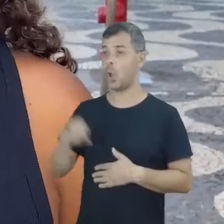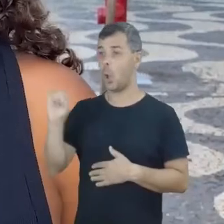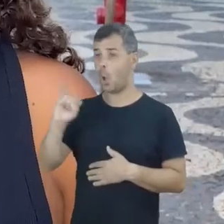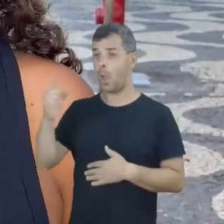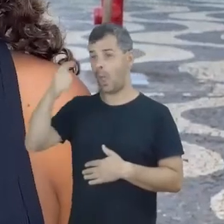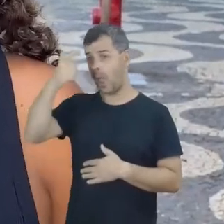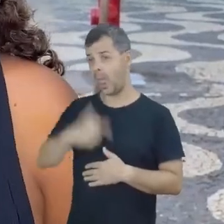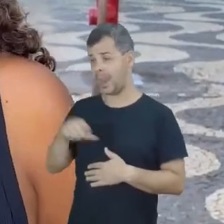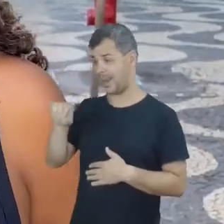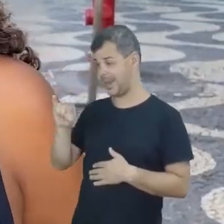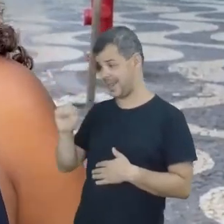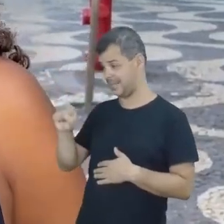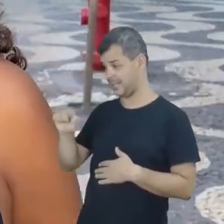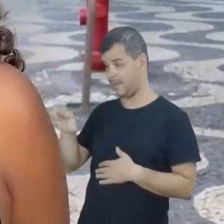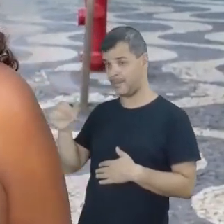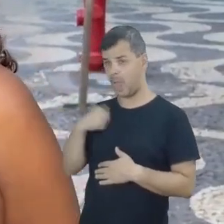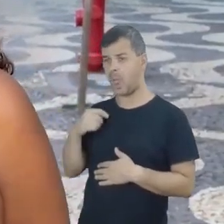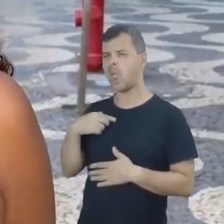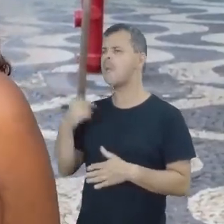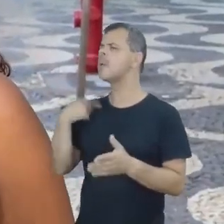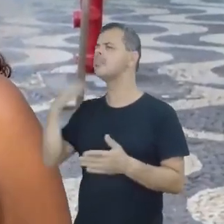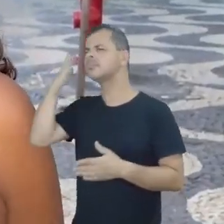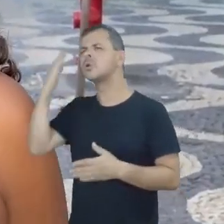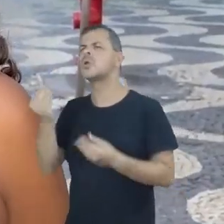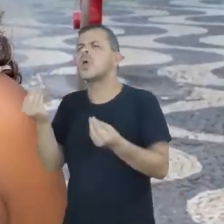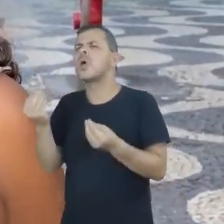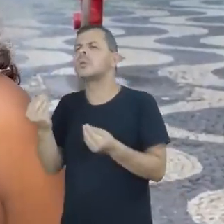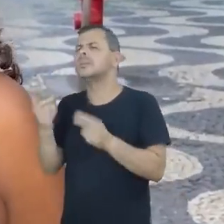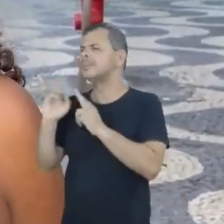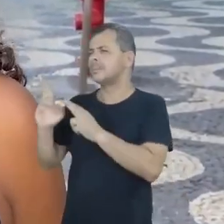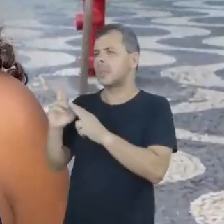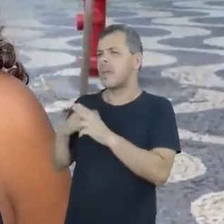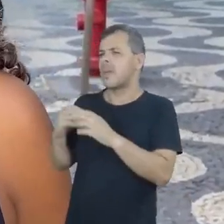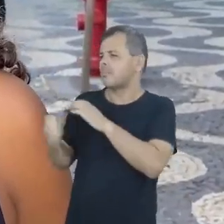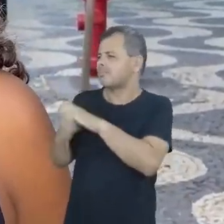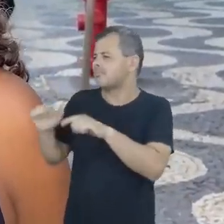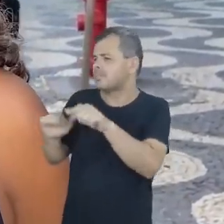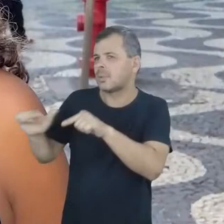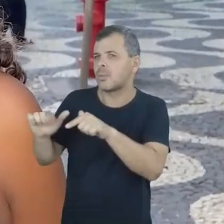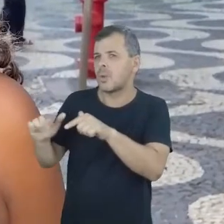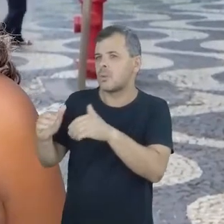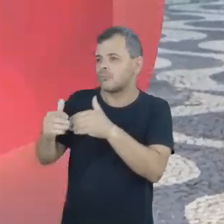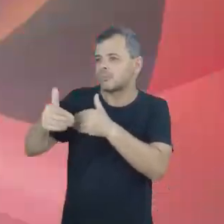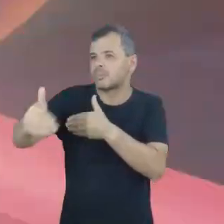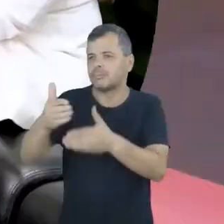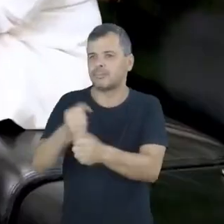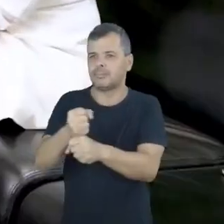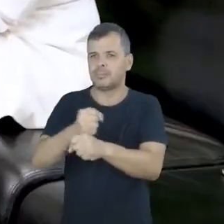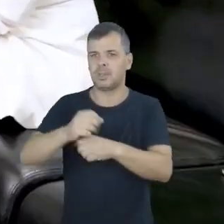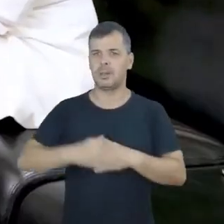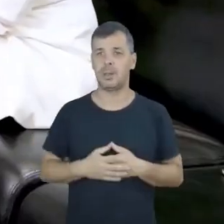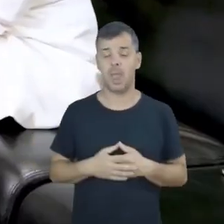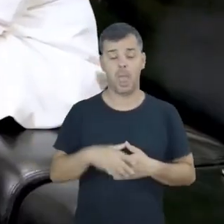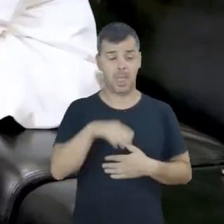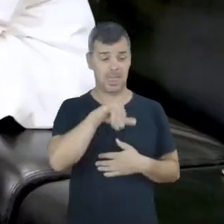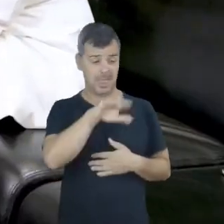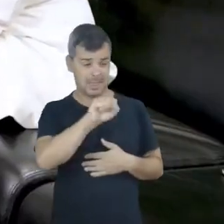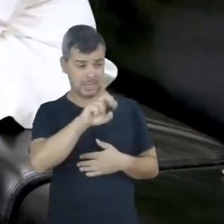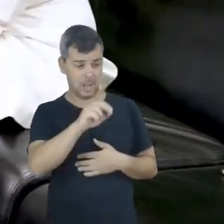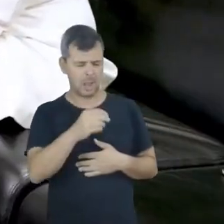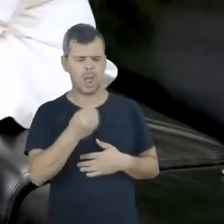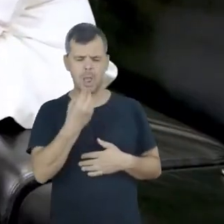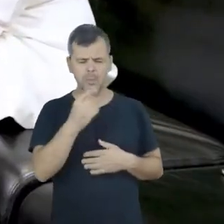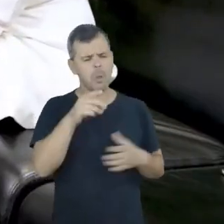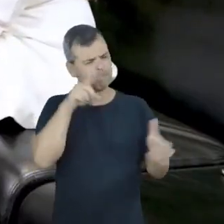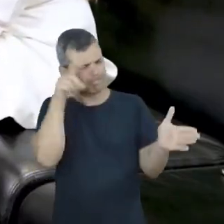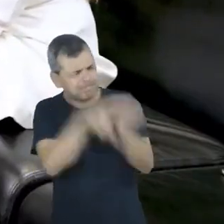Olá, eu sou Elizabeth Almeida e eu gostaria de saber o que esperar do mercado de trabalho para os próximos anos. Olha, Elizabeth, primeiro,